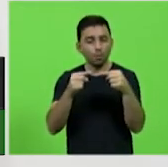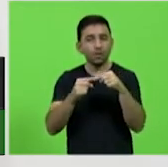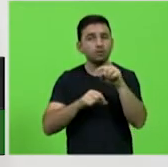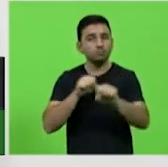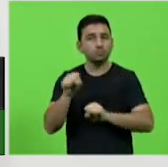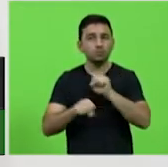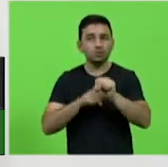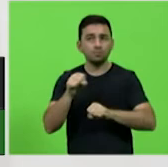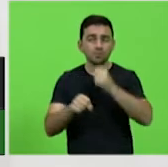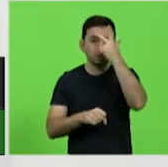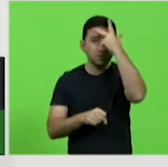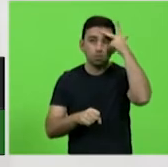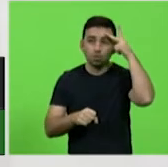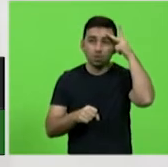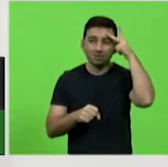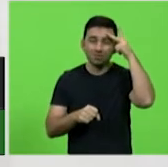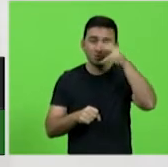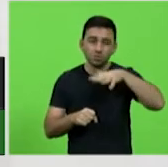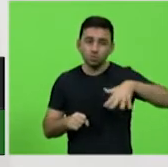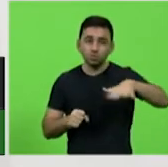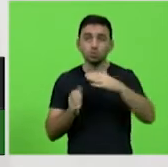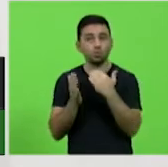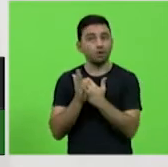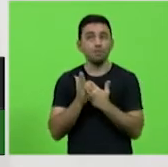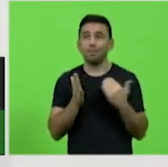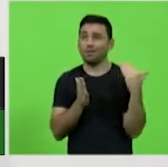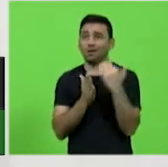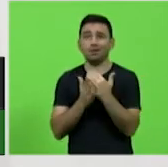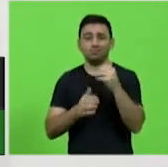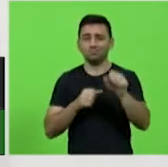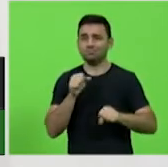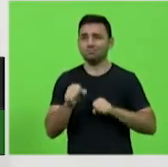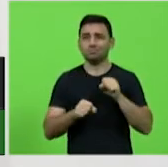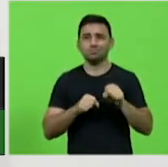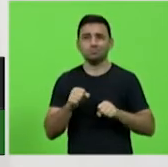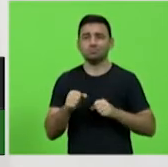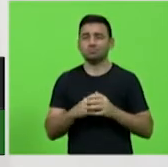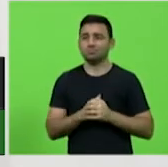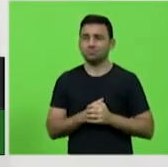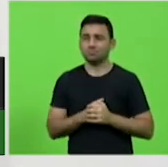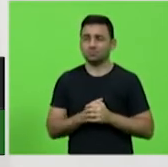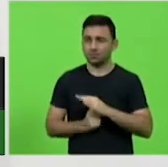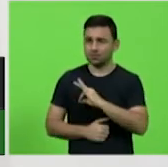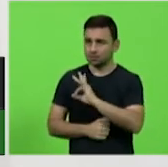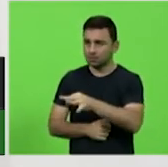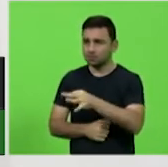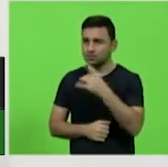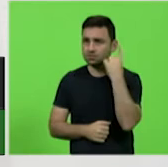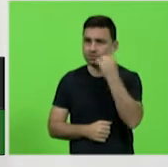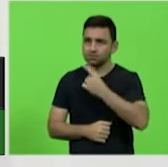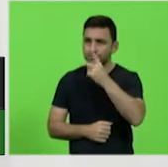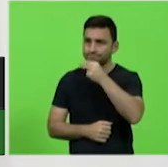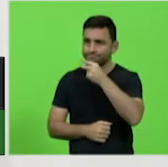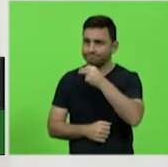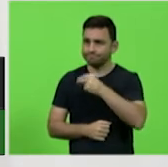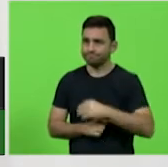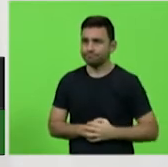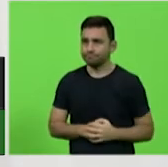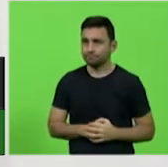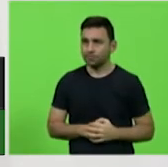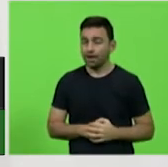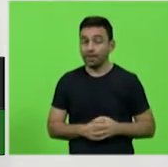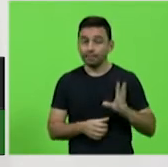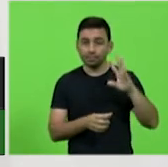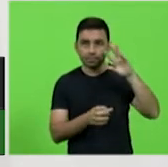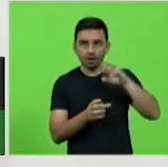pessoas estão pedalando cada vez mais, deputado Kennedy. E não só dentro do